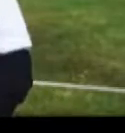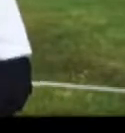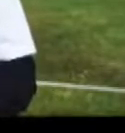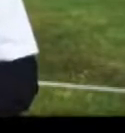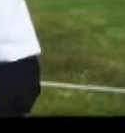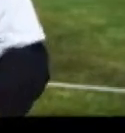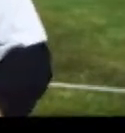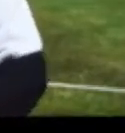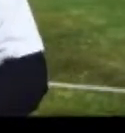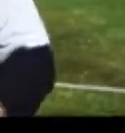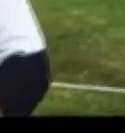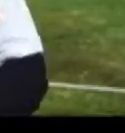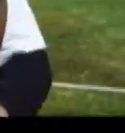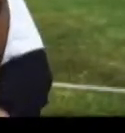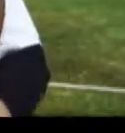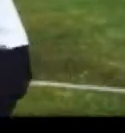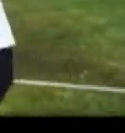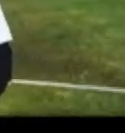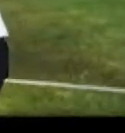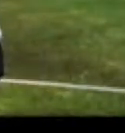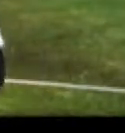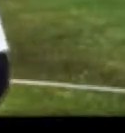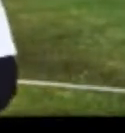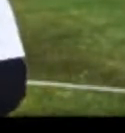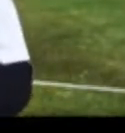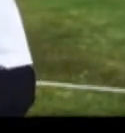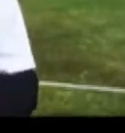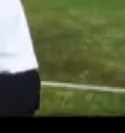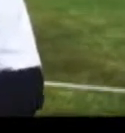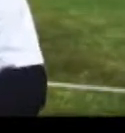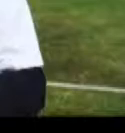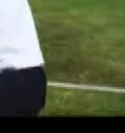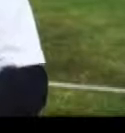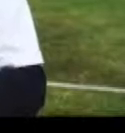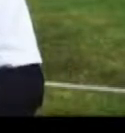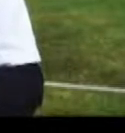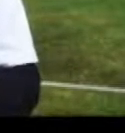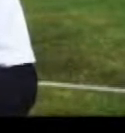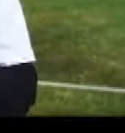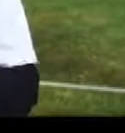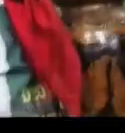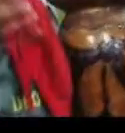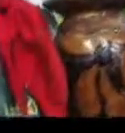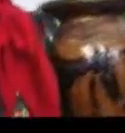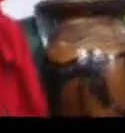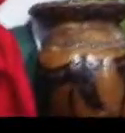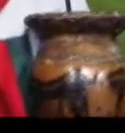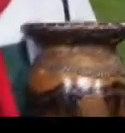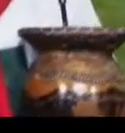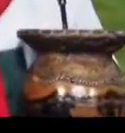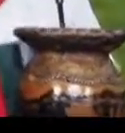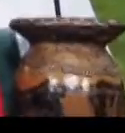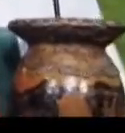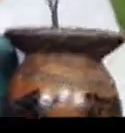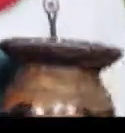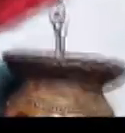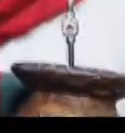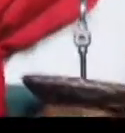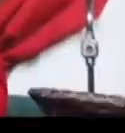drogas. E pior, usando na cancha de futebol. Xê, tu não me vai atrás de conversa fiada. Bem como diria o